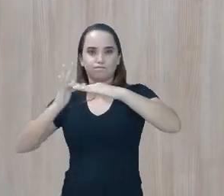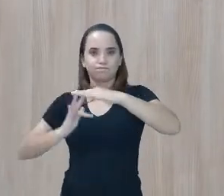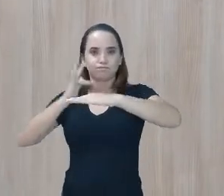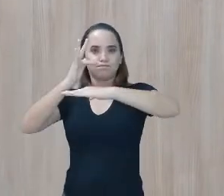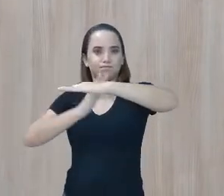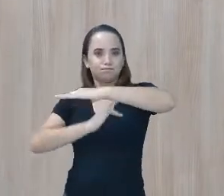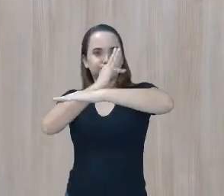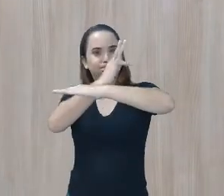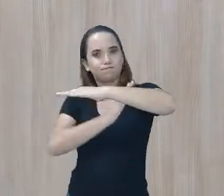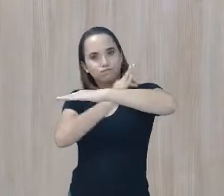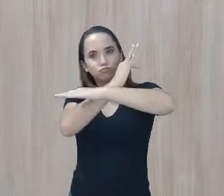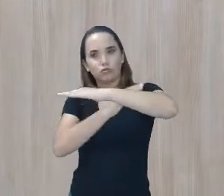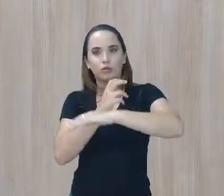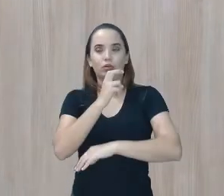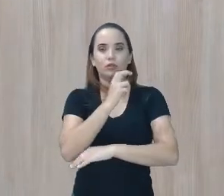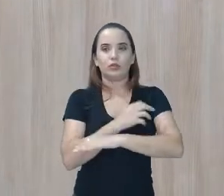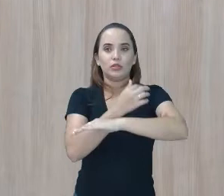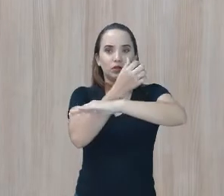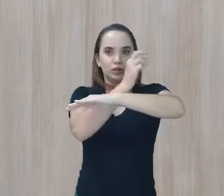Então, ó,